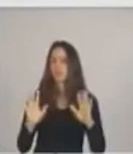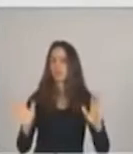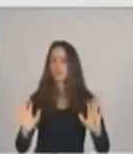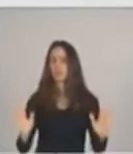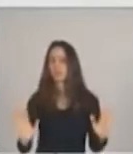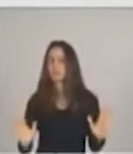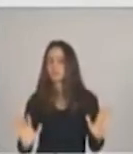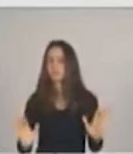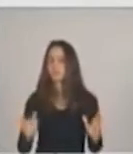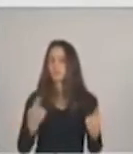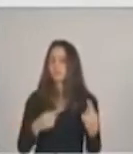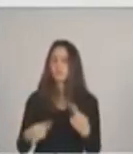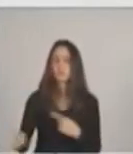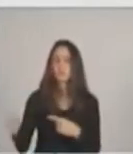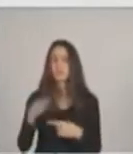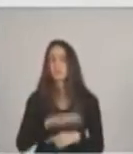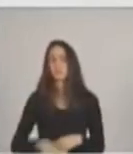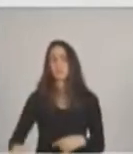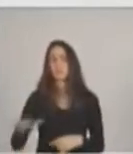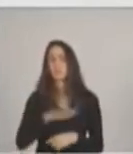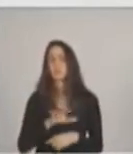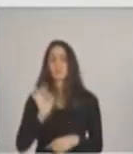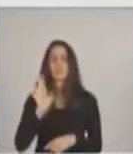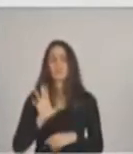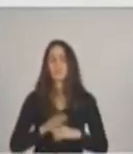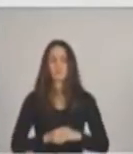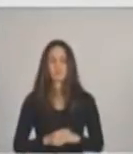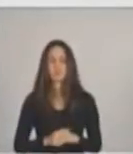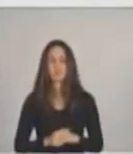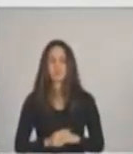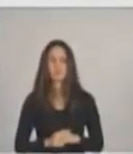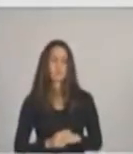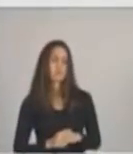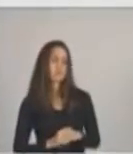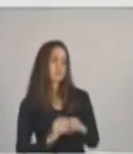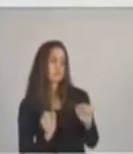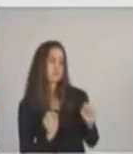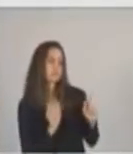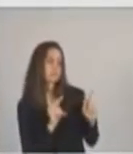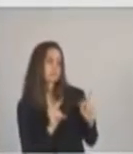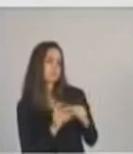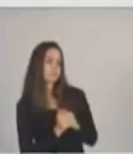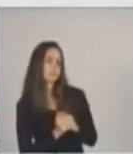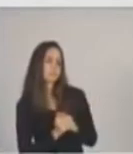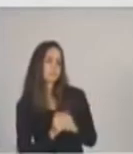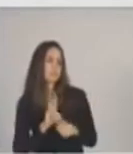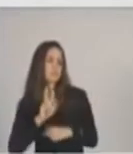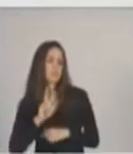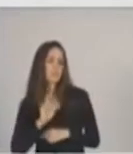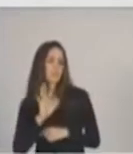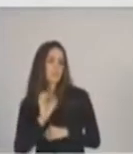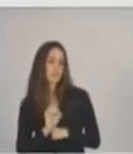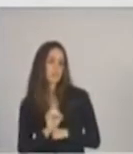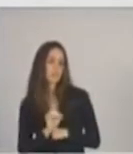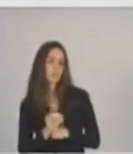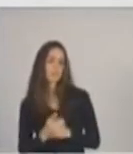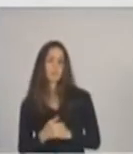gente possa debater tecnicamente. É isso, acho que tecnicamente os vetos. Deputado